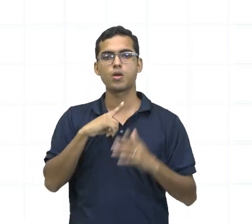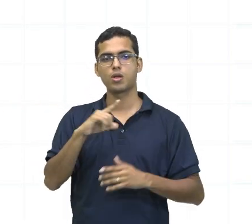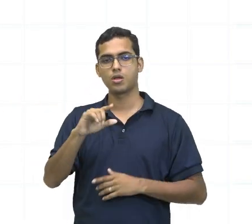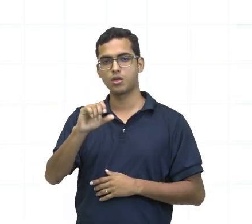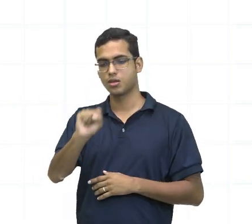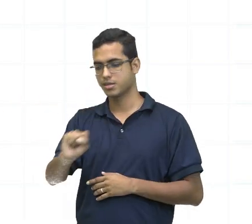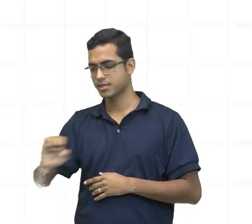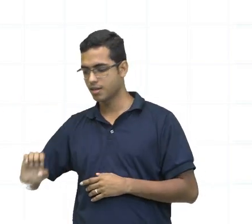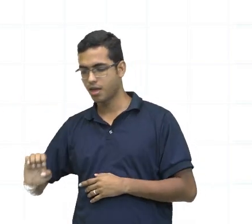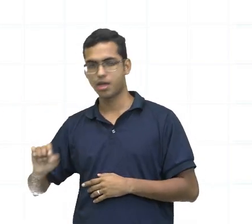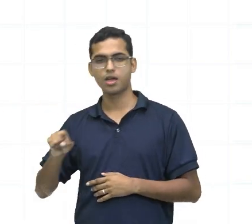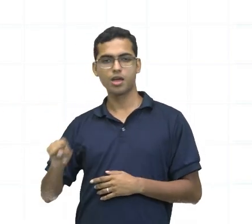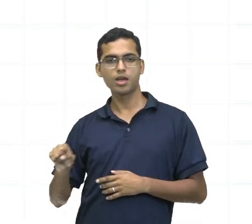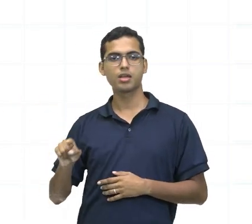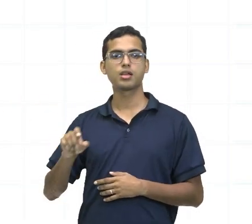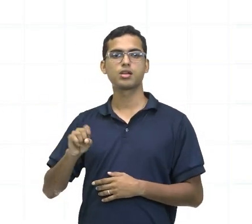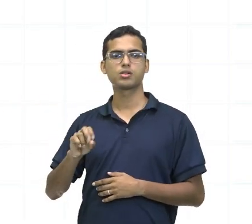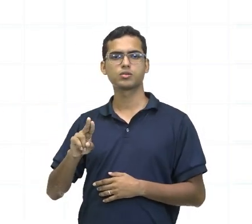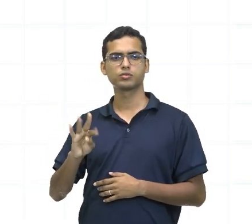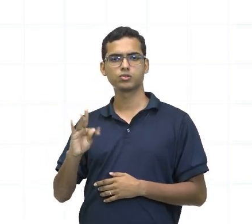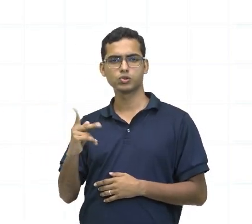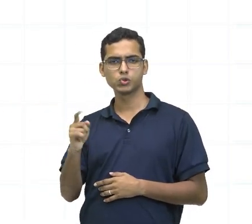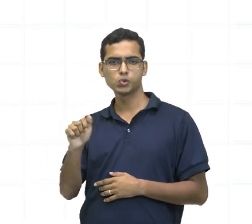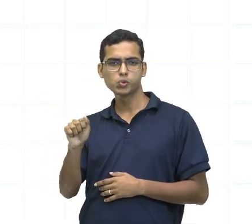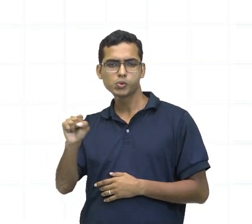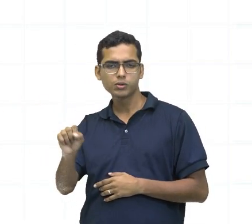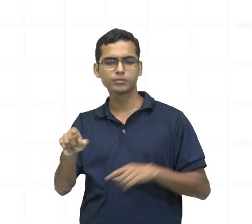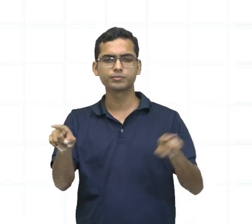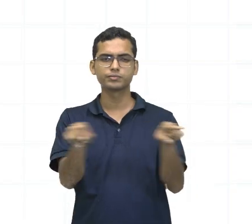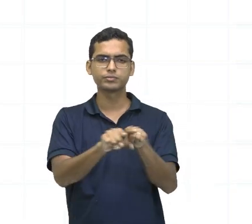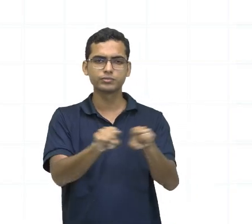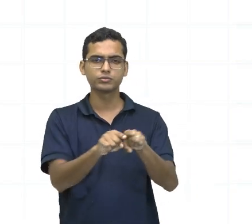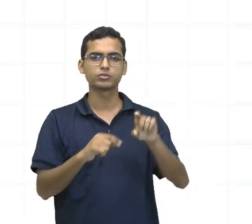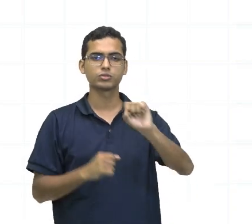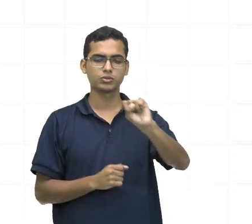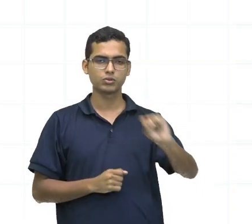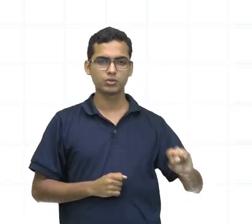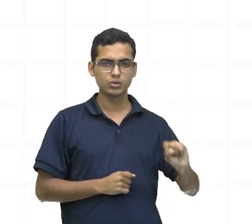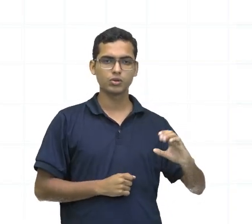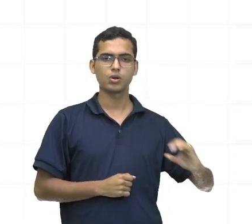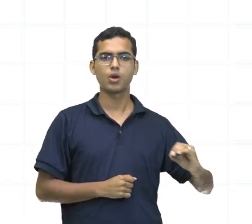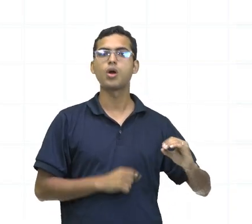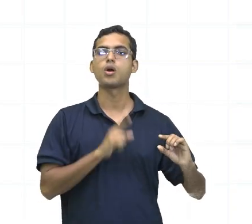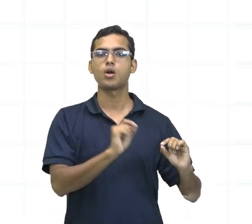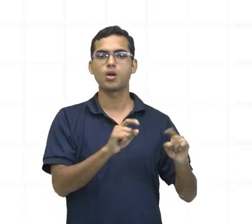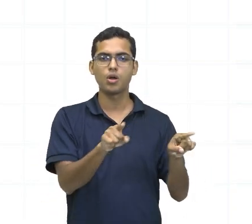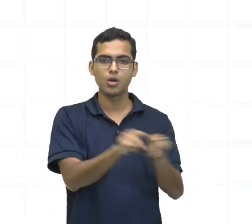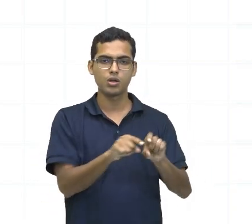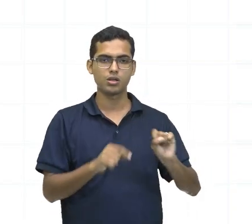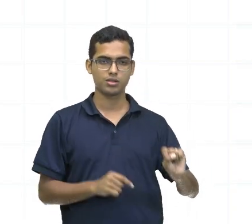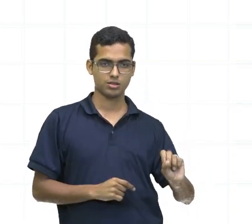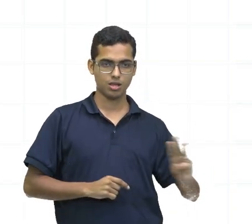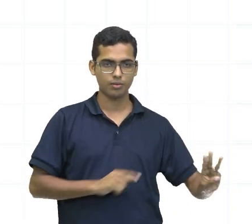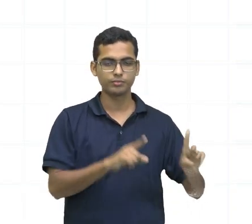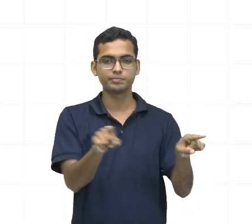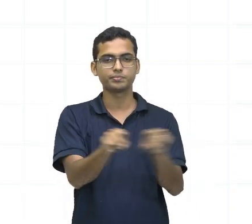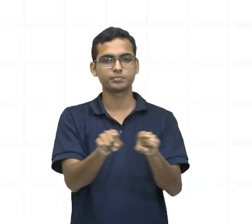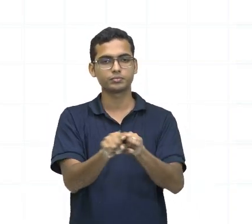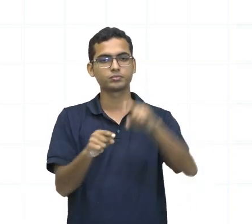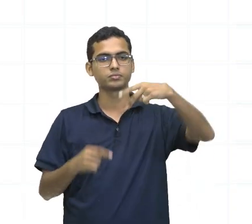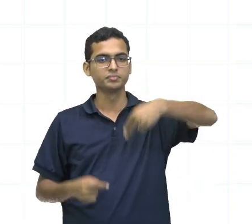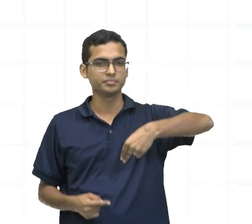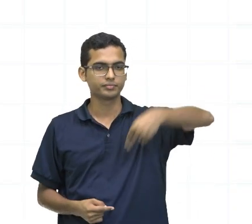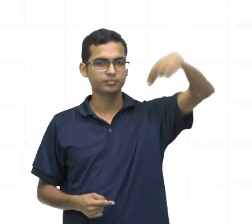SE. Sudoeste, Southwest, né, a abreviação SW. Noroeste vai ser,